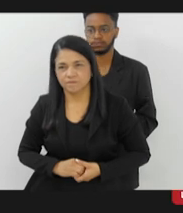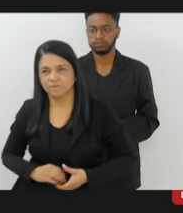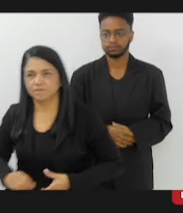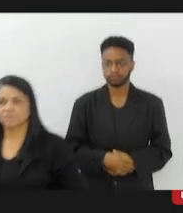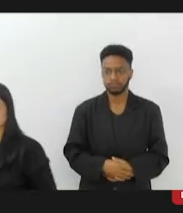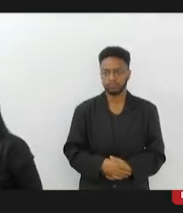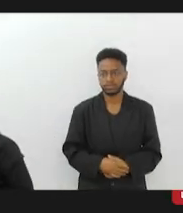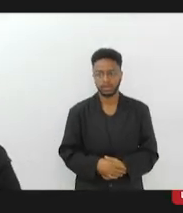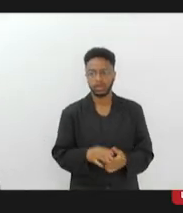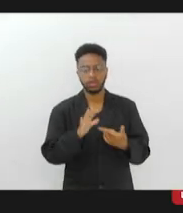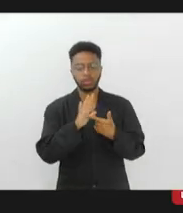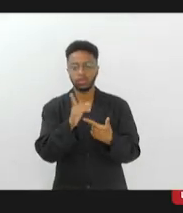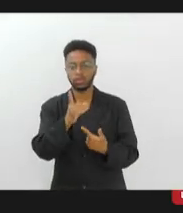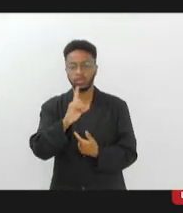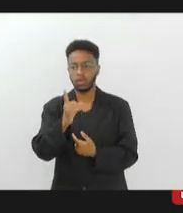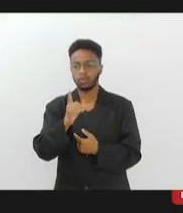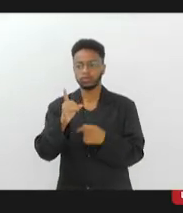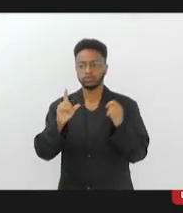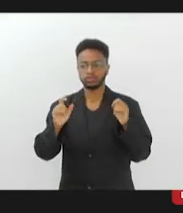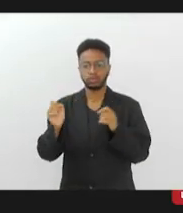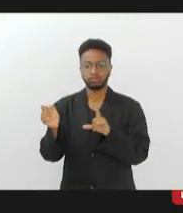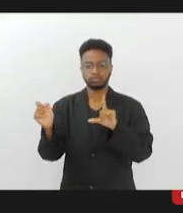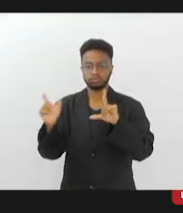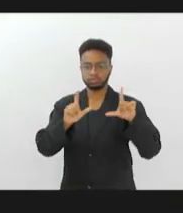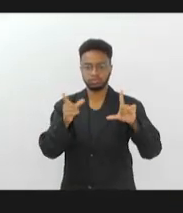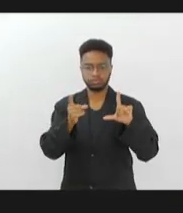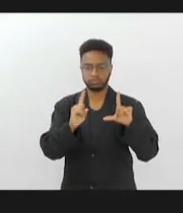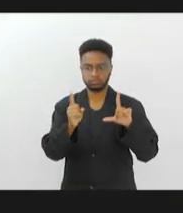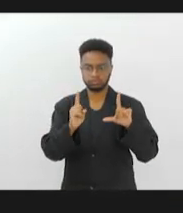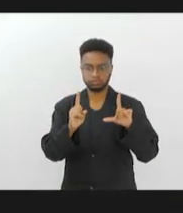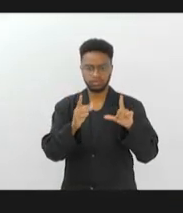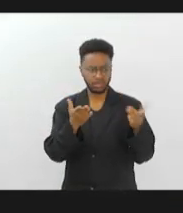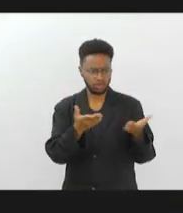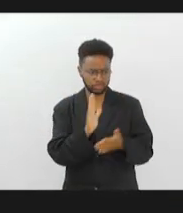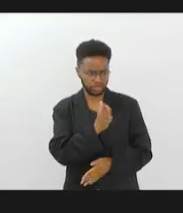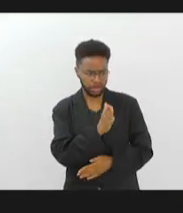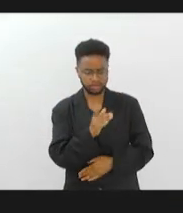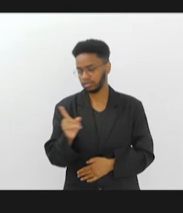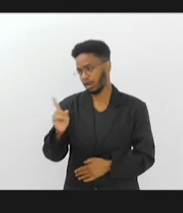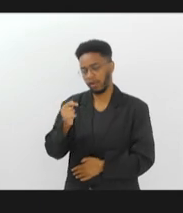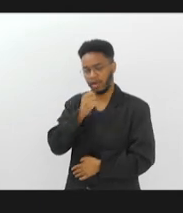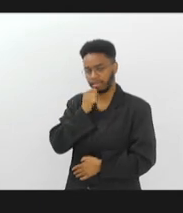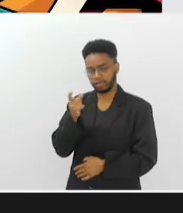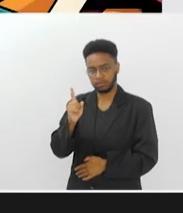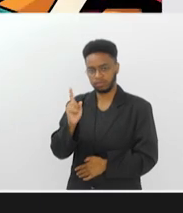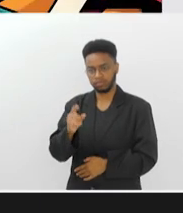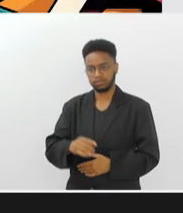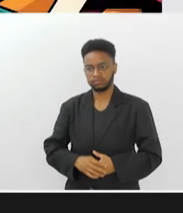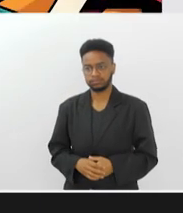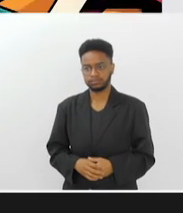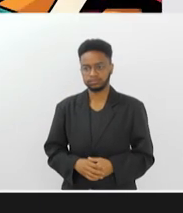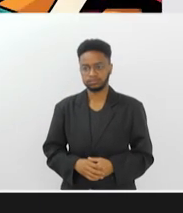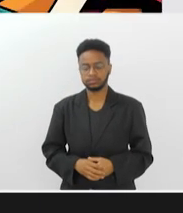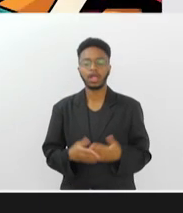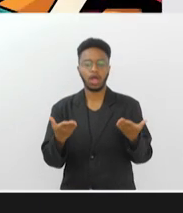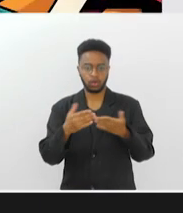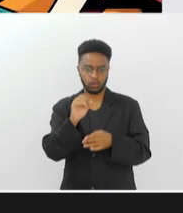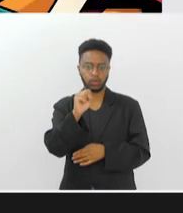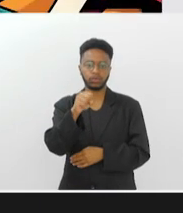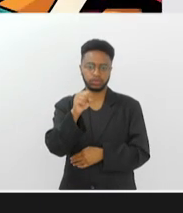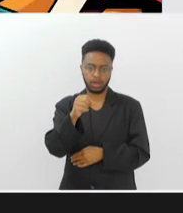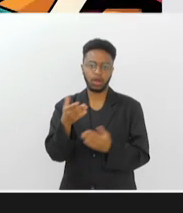Não está aparecendo aqui para a gente. Não? E já está? Não, ainda não. Você está